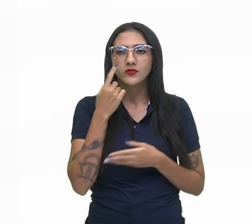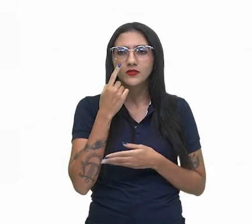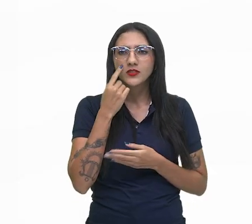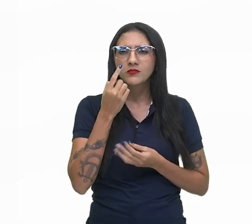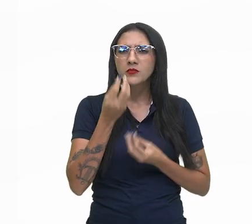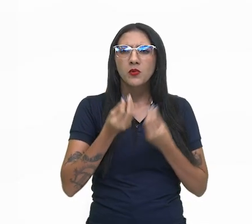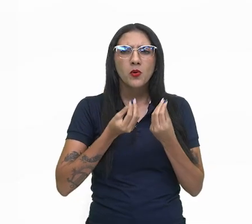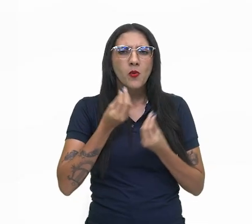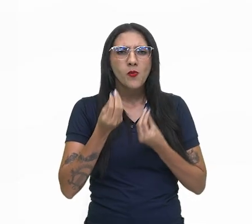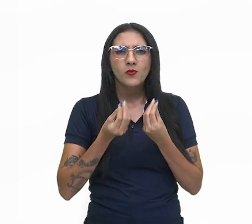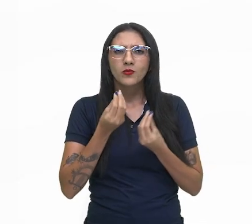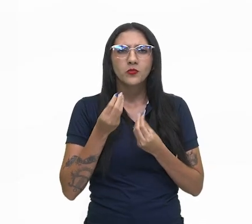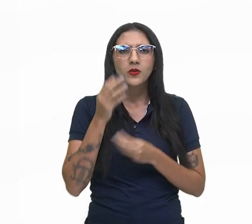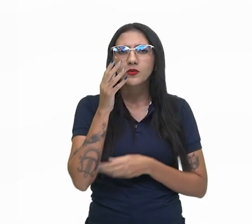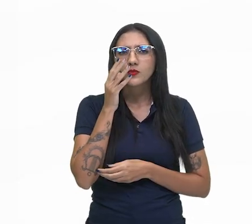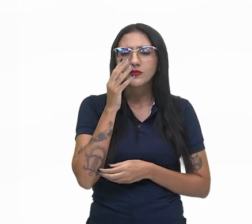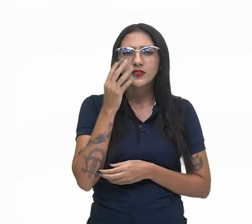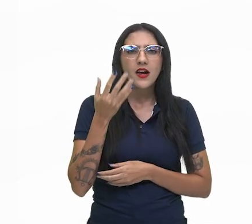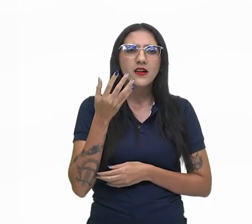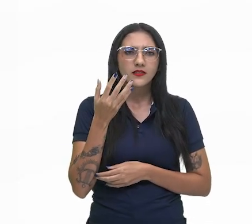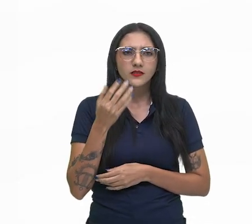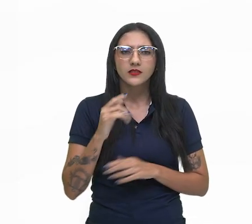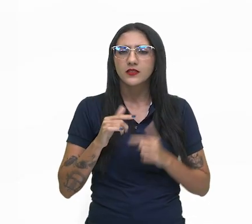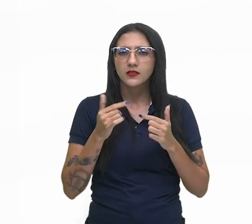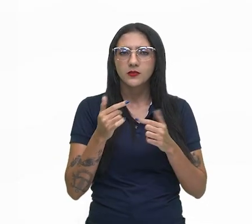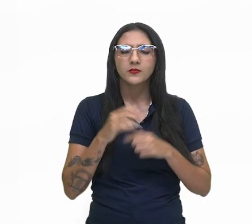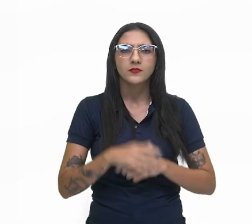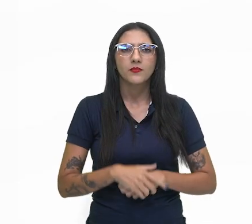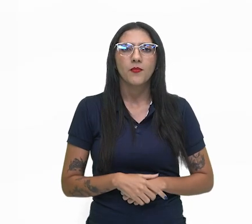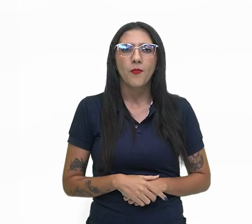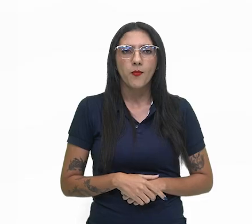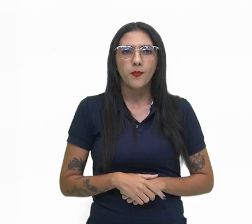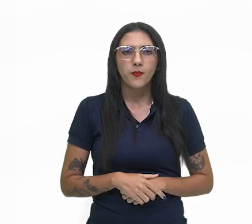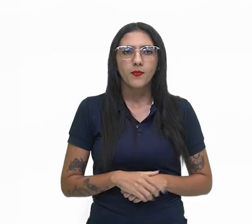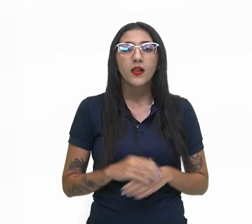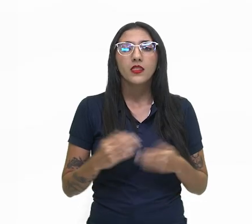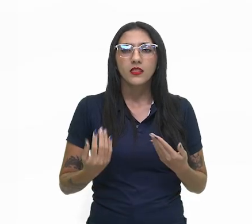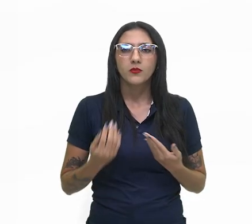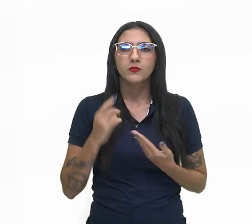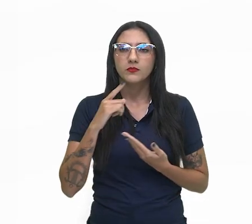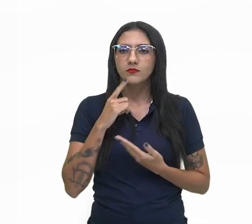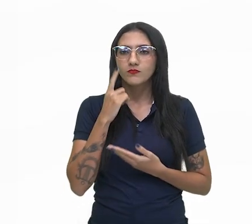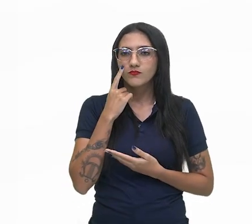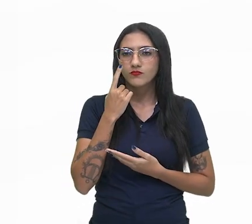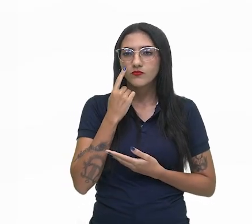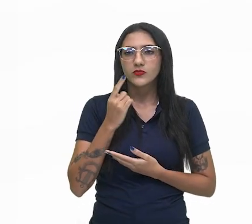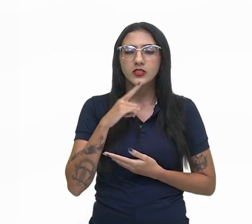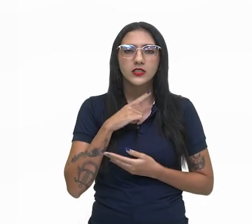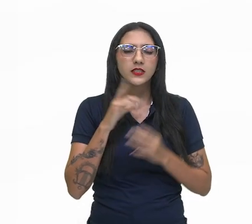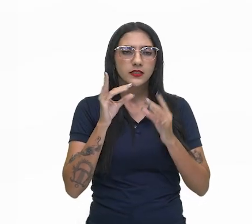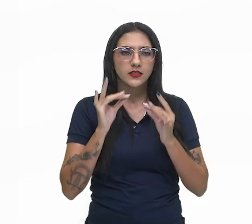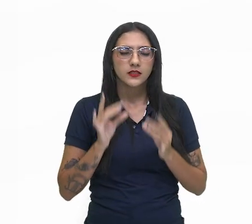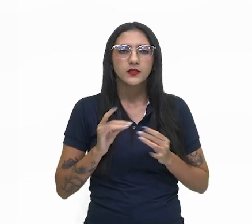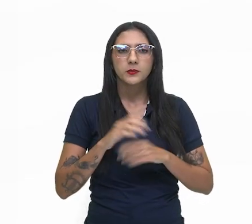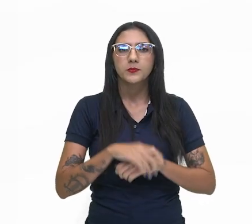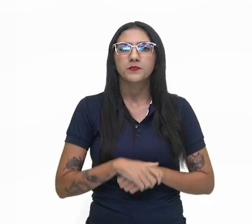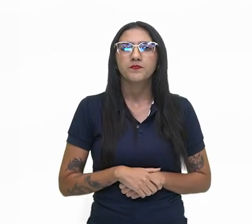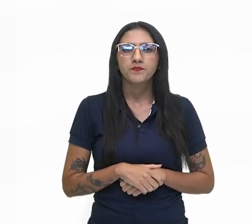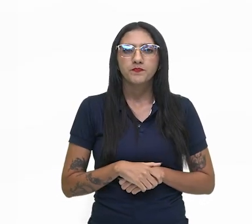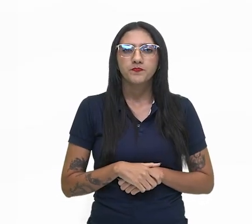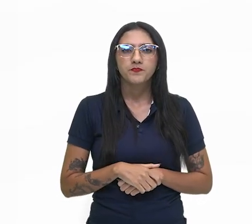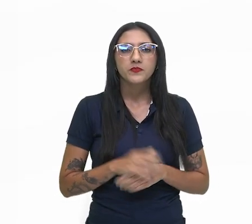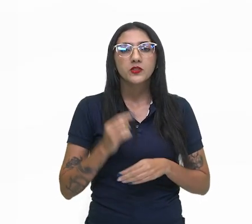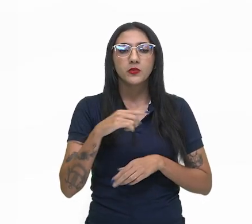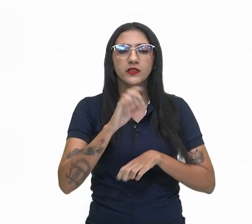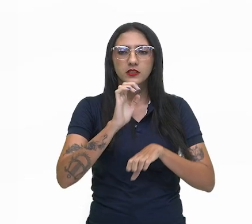Estado democrático de direito e como que ele vai funcionando. Então, nós vimos que é um Estado onde